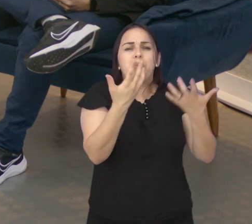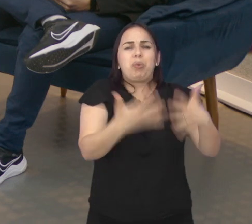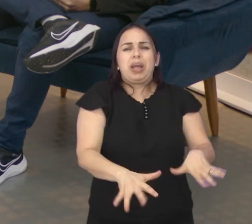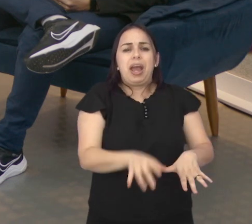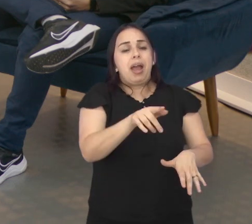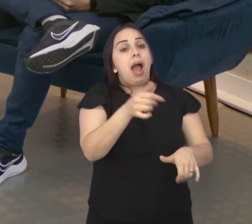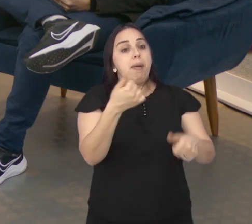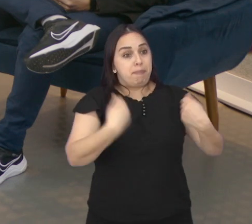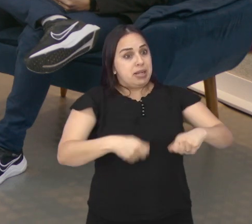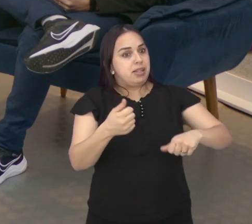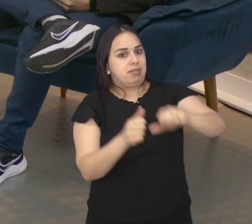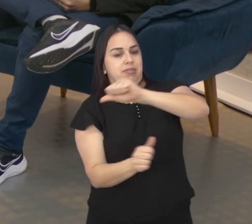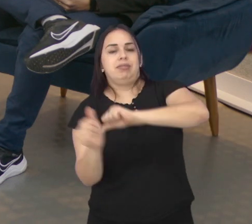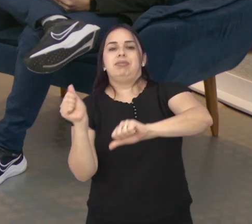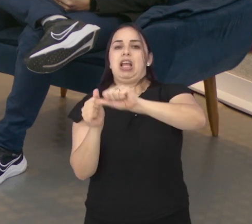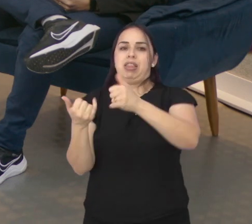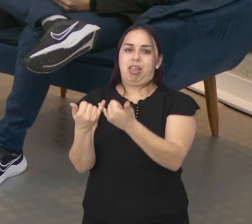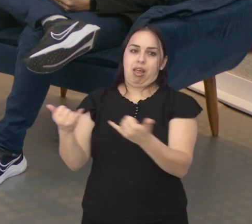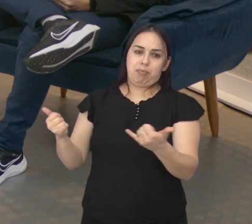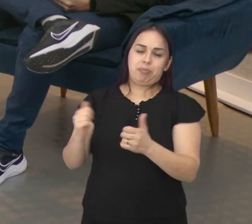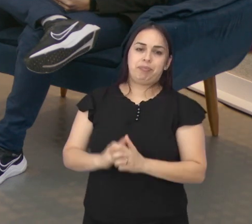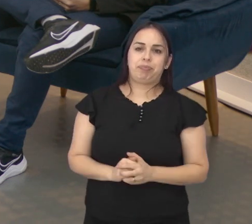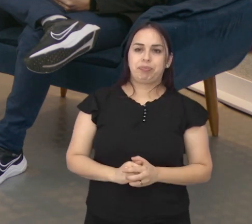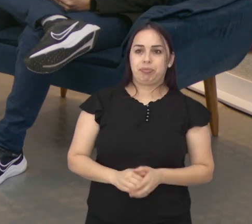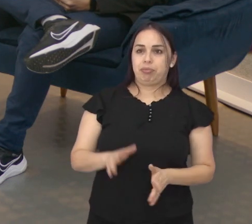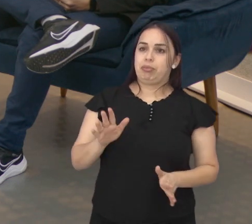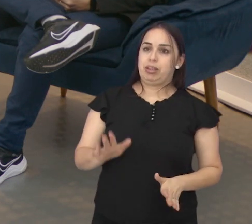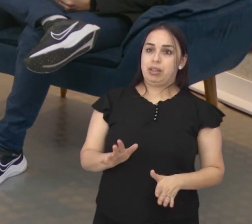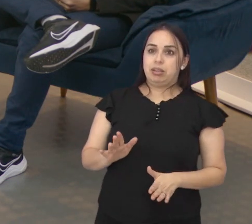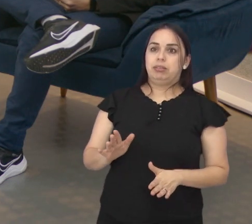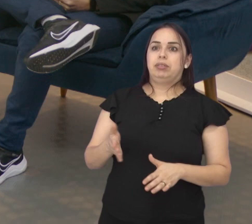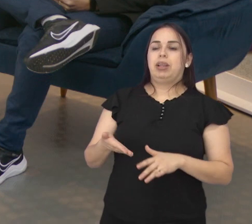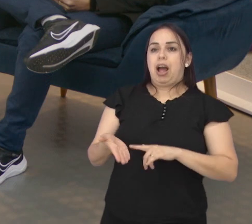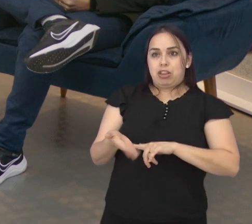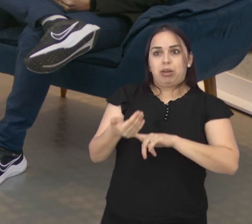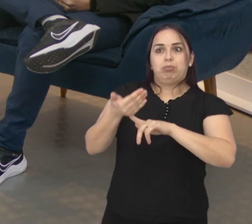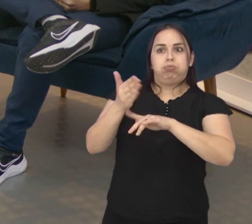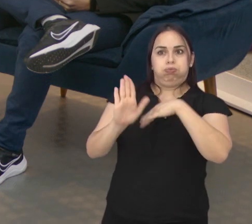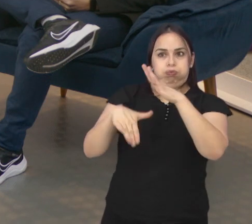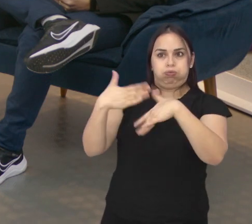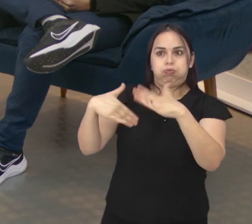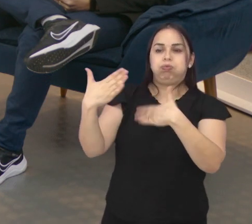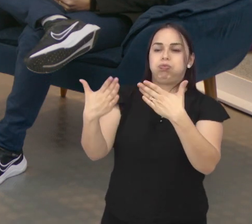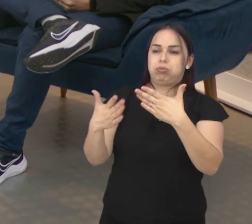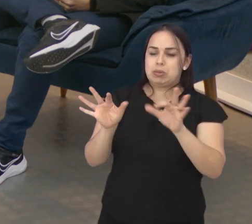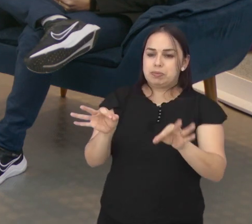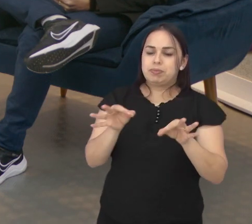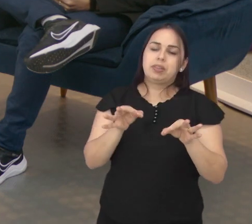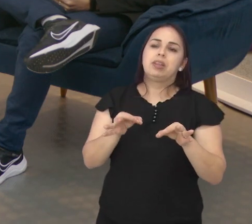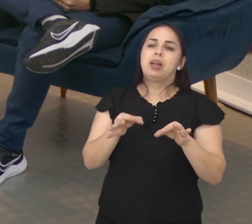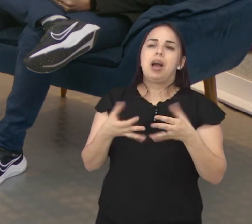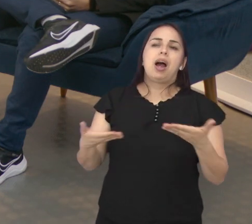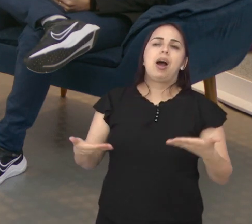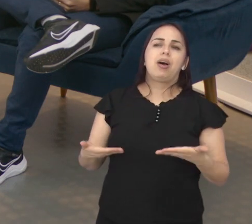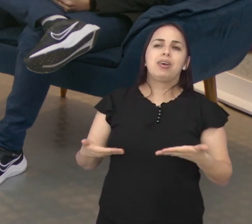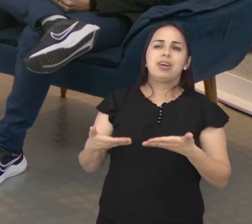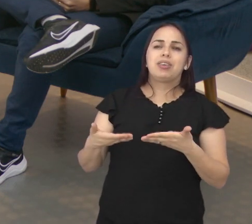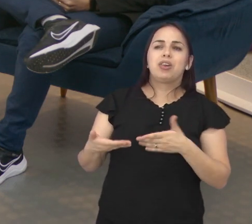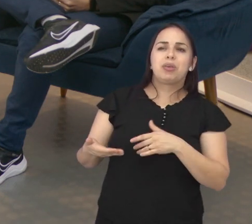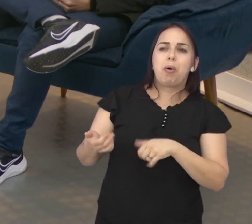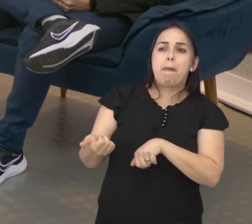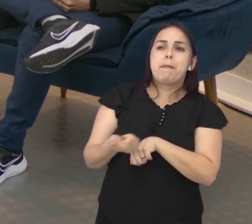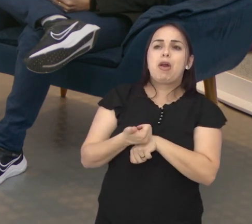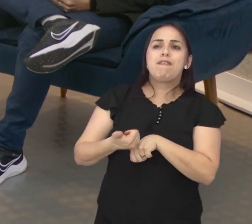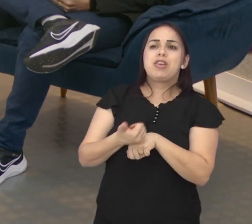ter que transformar ele em elétrico. Porque senão você não pode andar dentro da cidade. Falando sobre esse avanço até da tecnologia, né, como que está